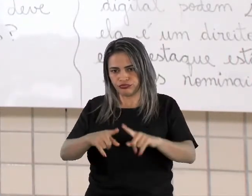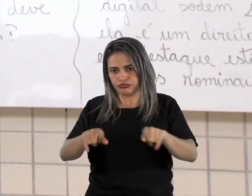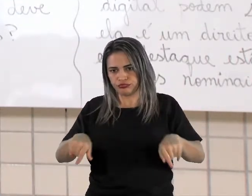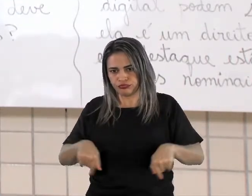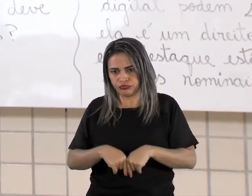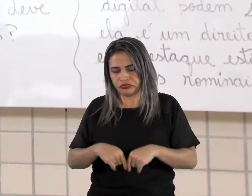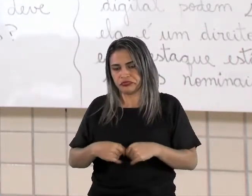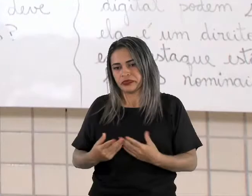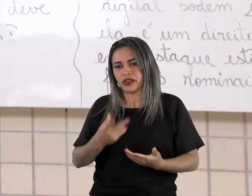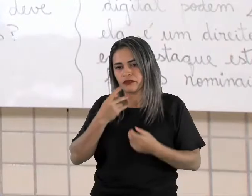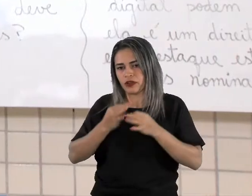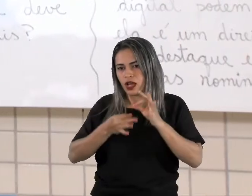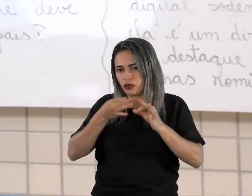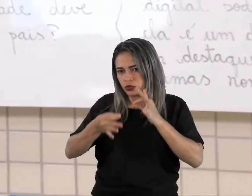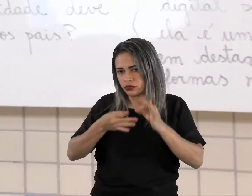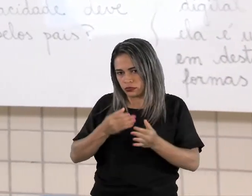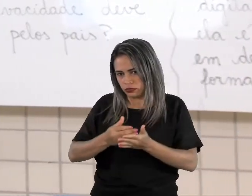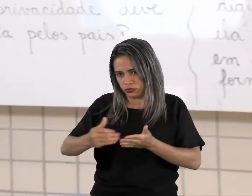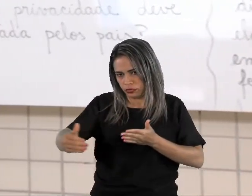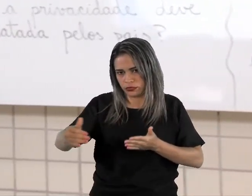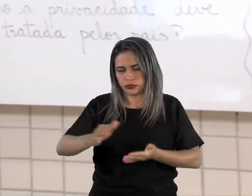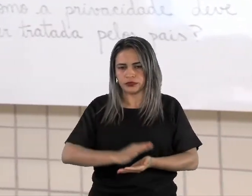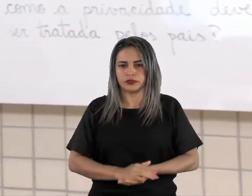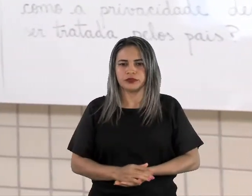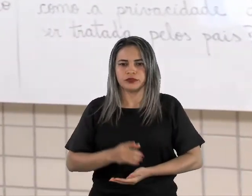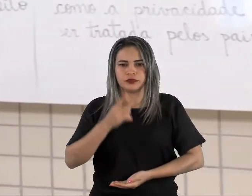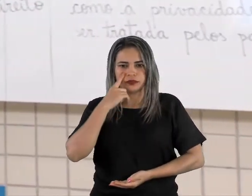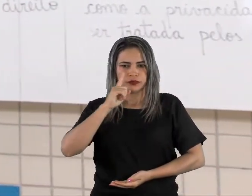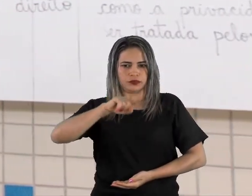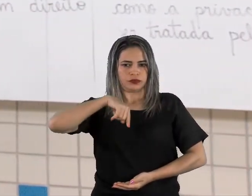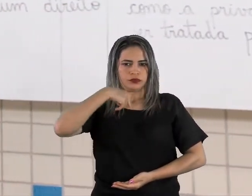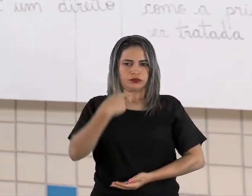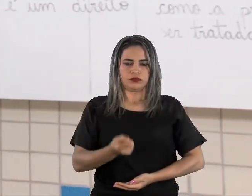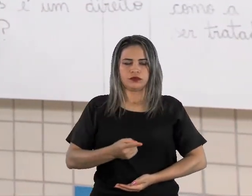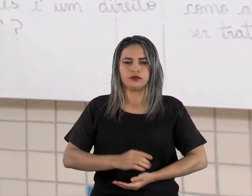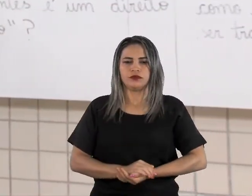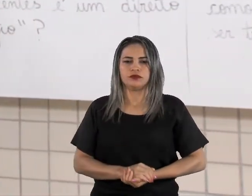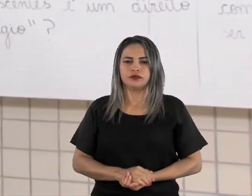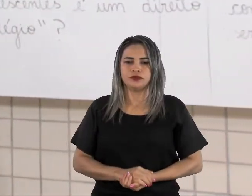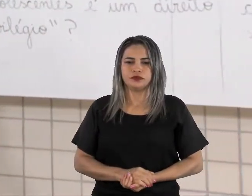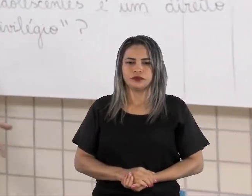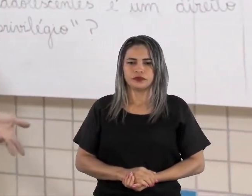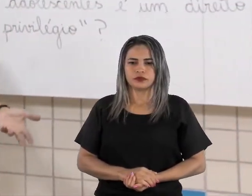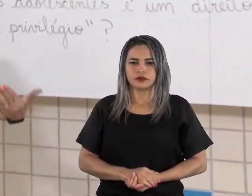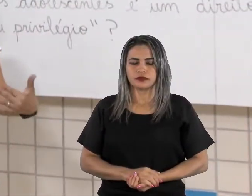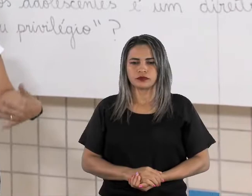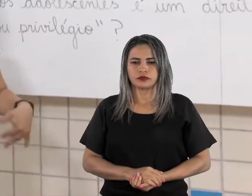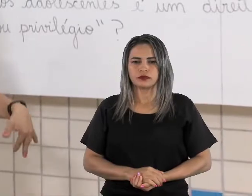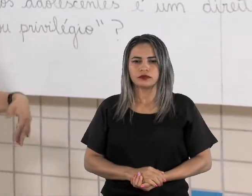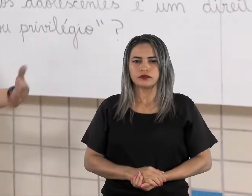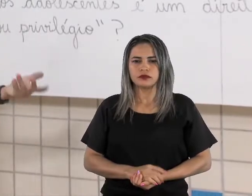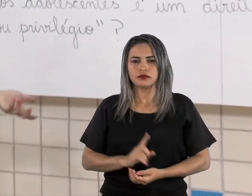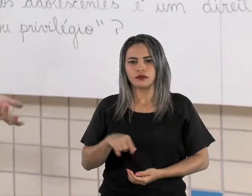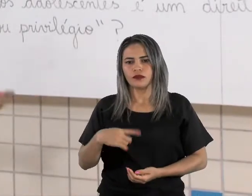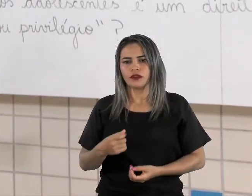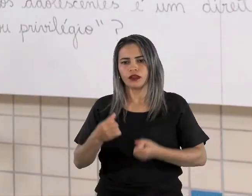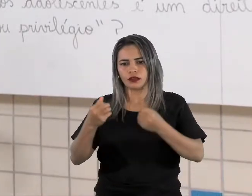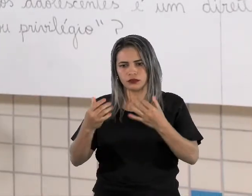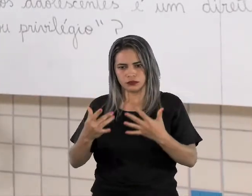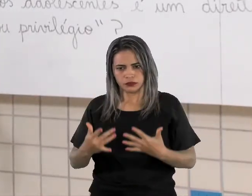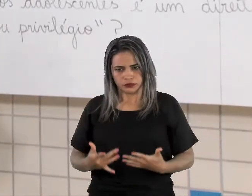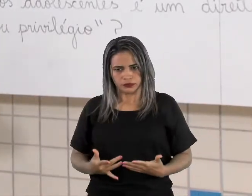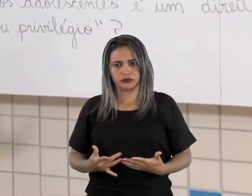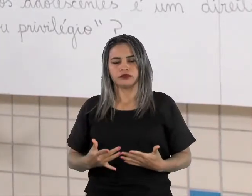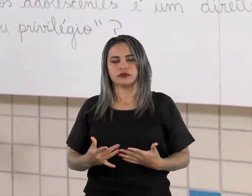disso, certo? Então, vamos ver aqui um outro quadro. Além, da gente ter falado um pouquinho sobre